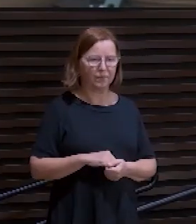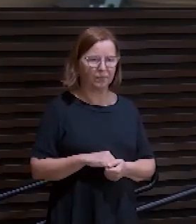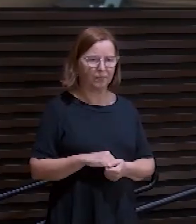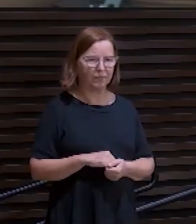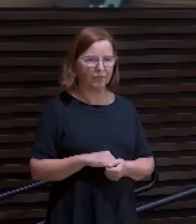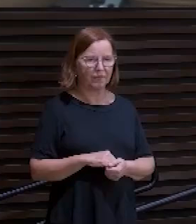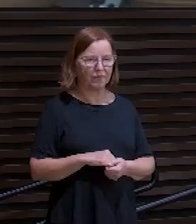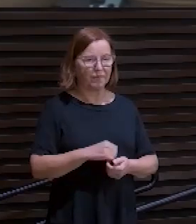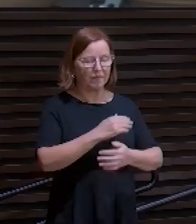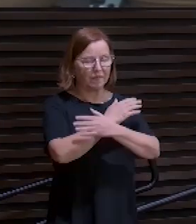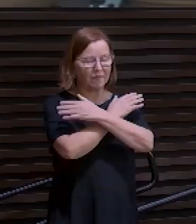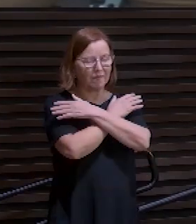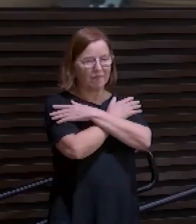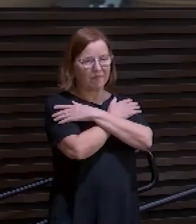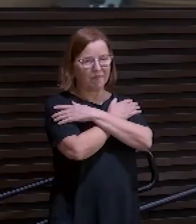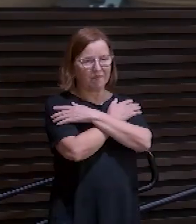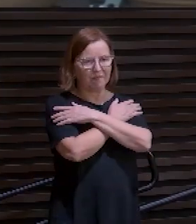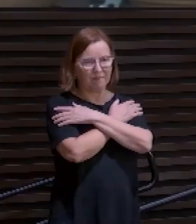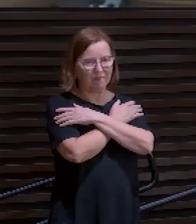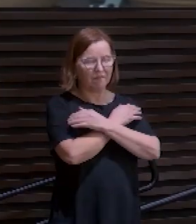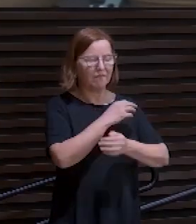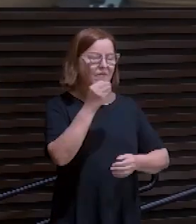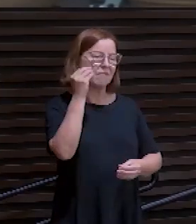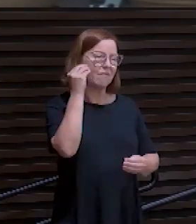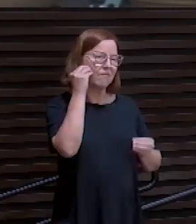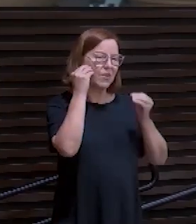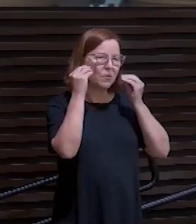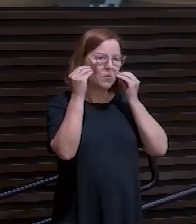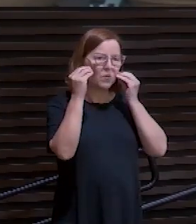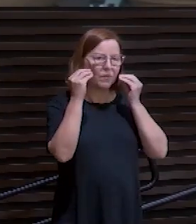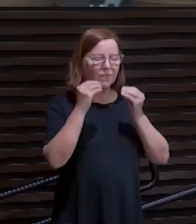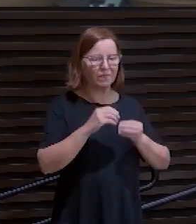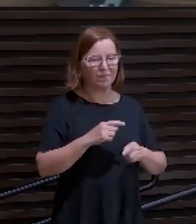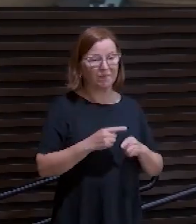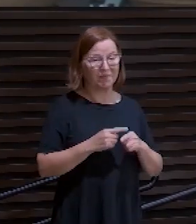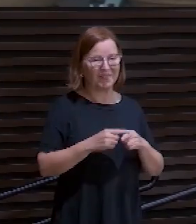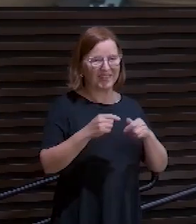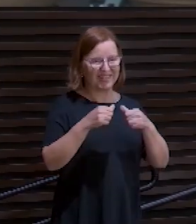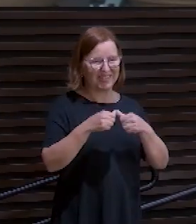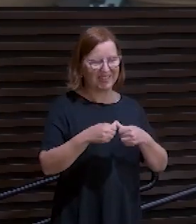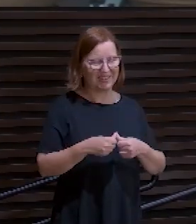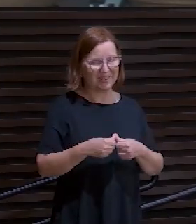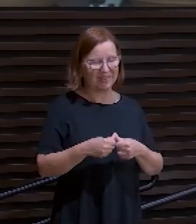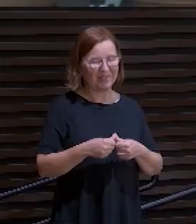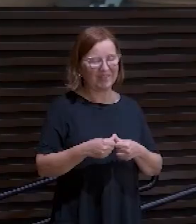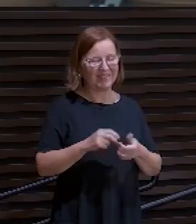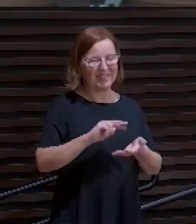Abraça-te com ele. Beija-o. Porque isso é o Evangelho.